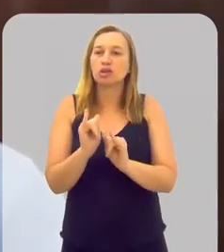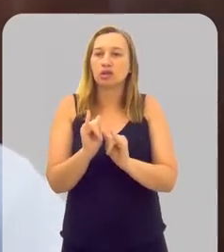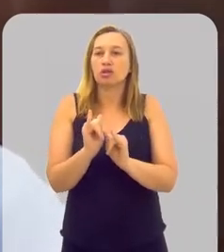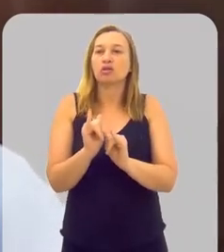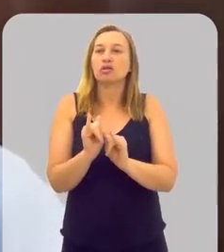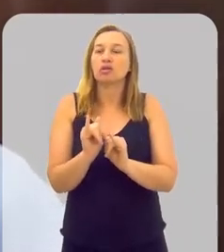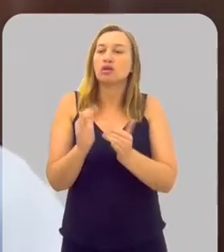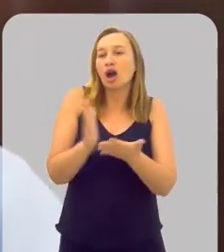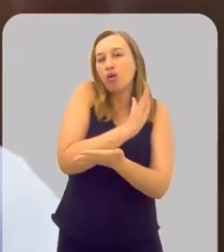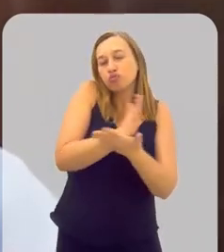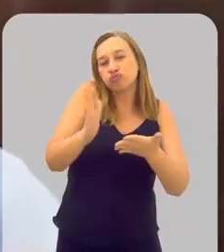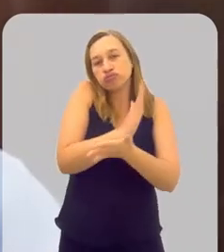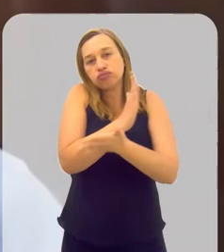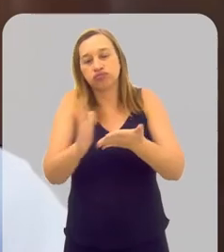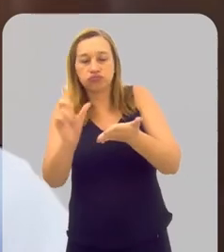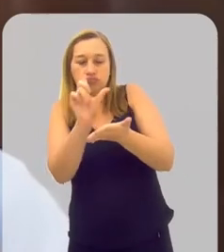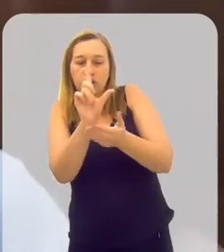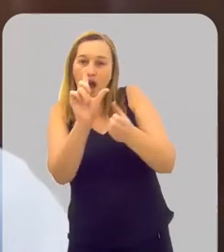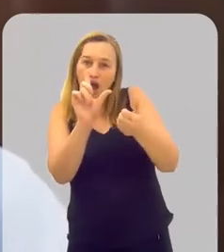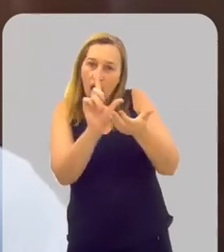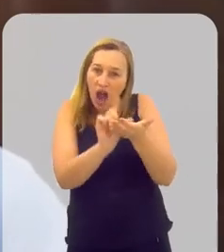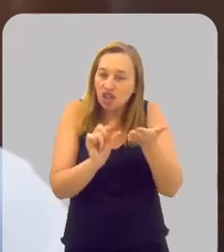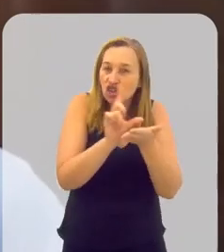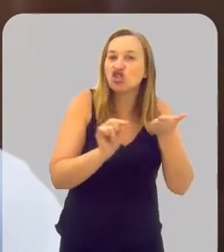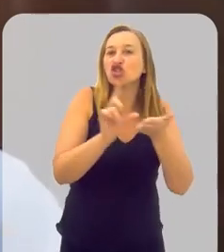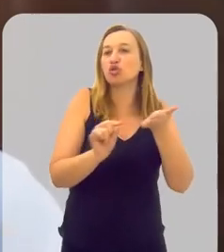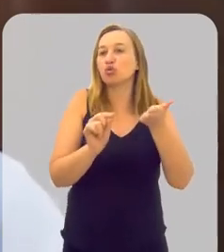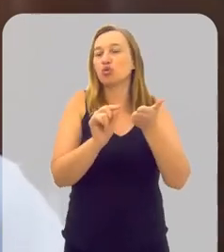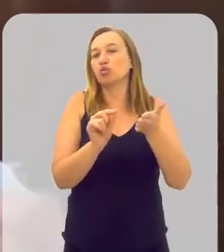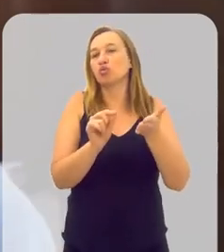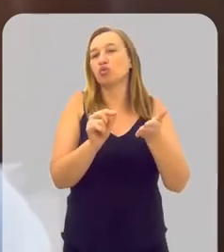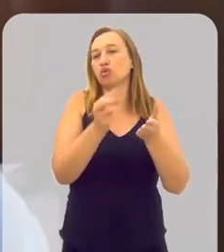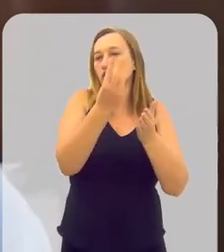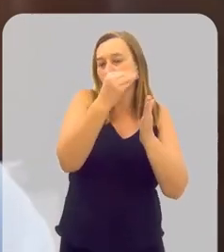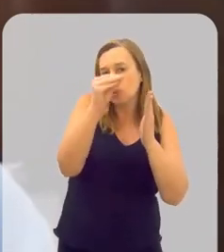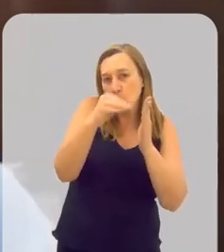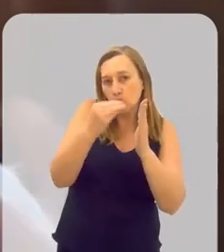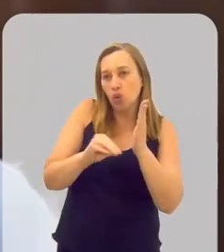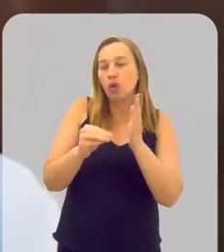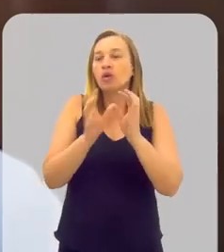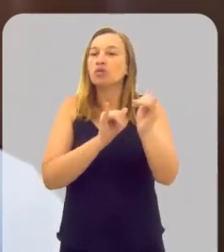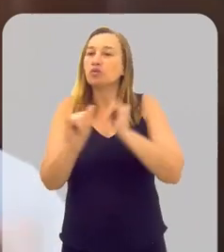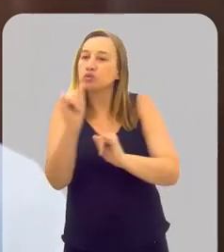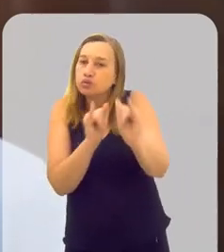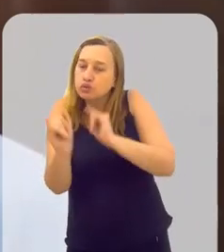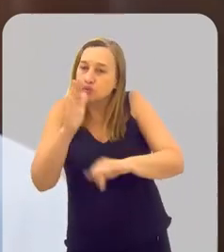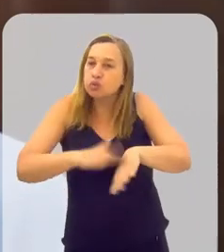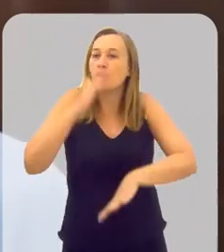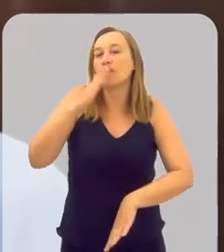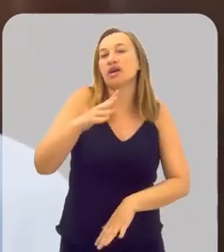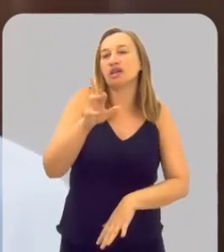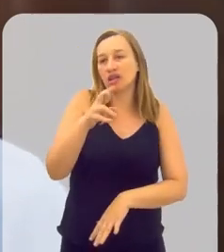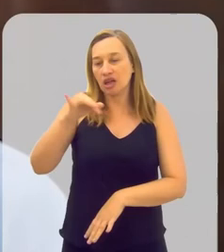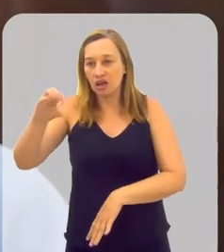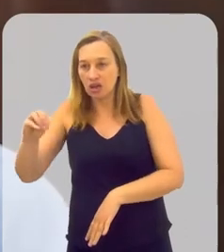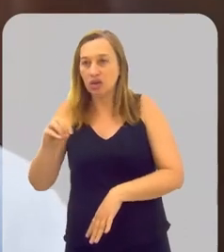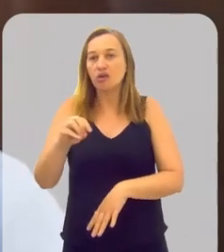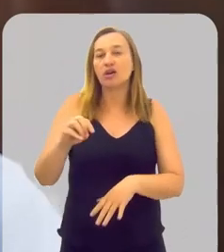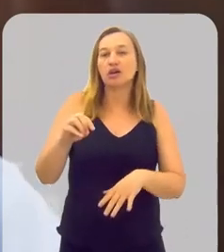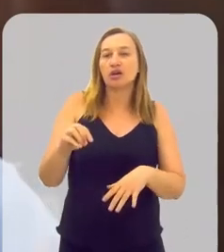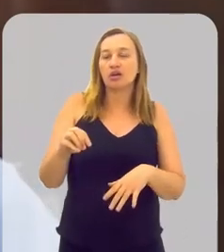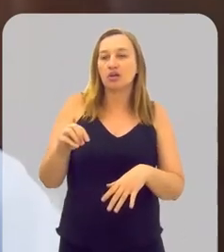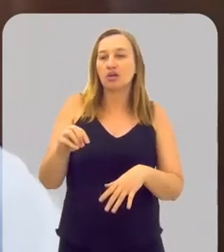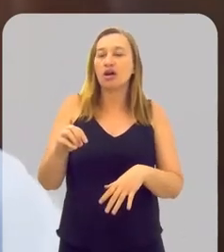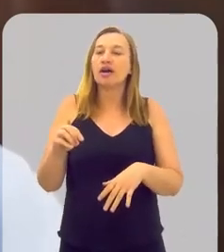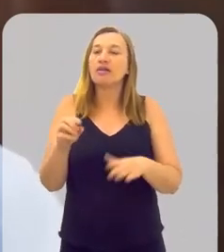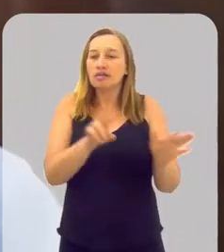e informações. Então, a gente traz, de vez em quando, alguns artigos, a gente mesmo escreve, coloca para trazer mais informação para